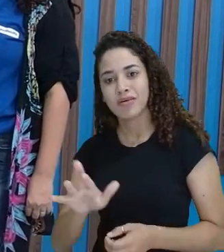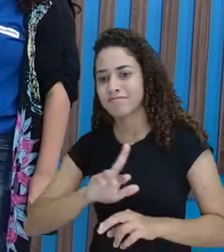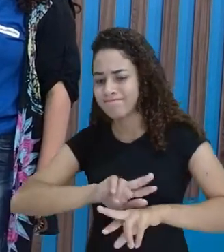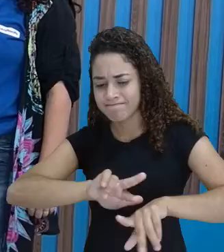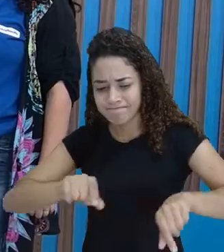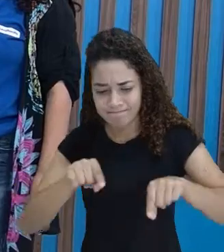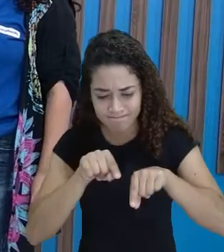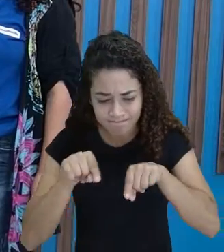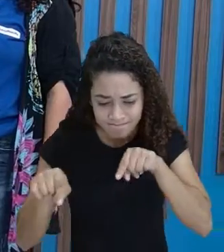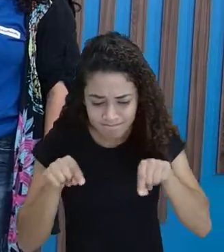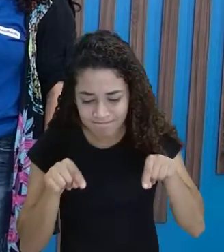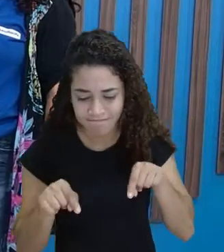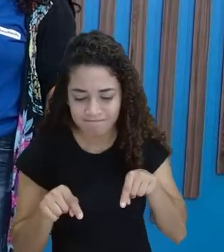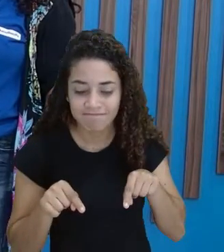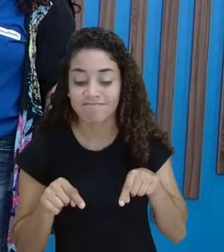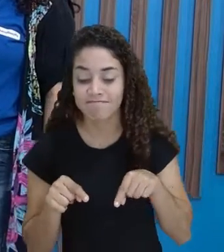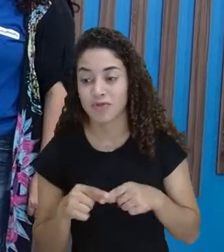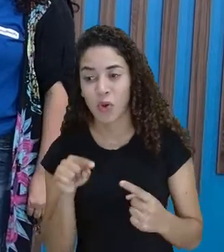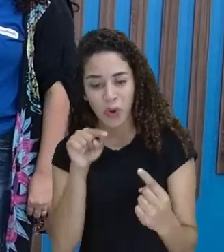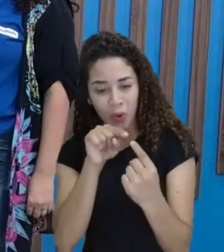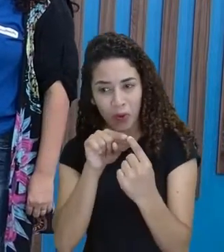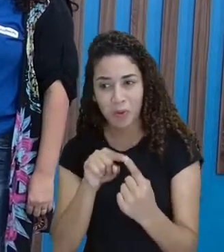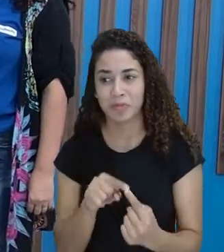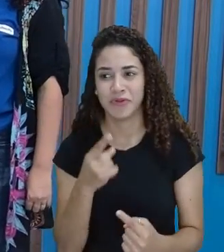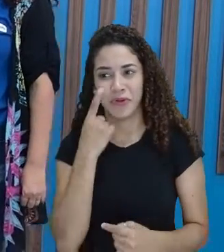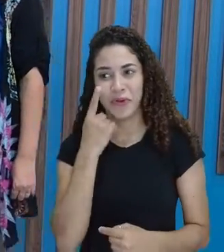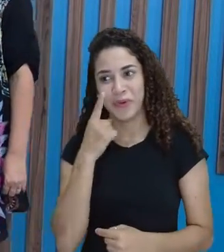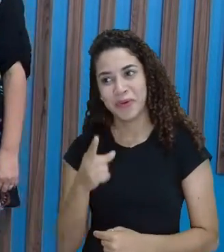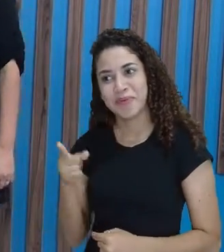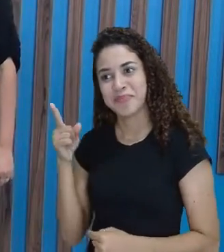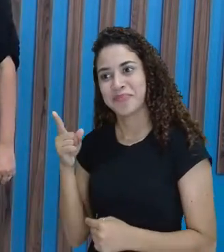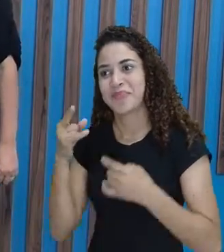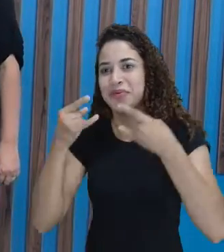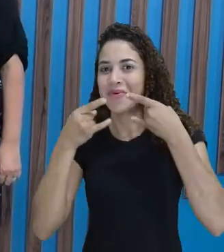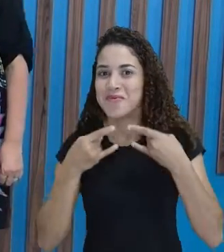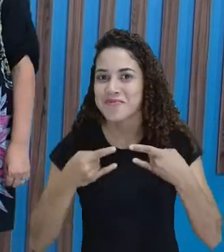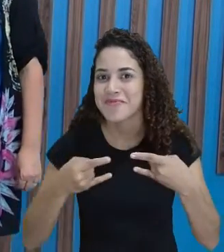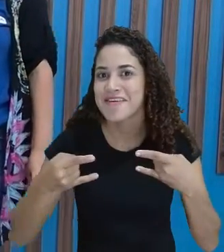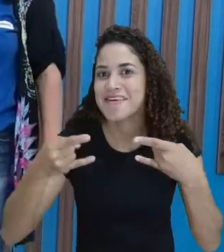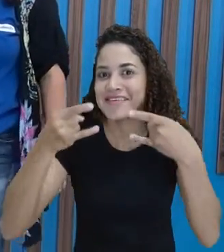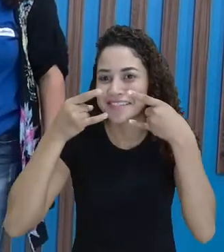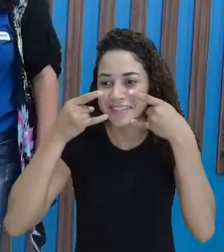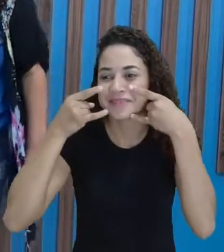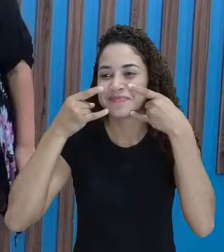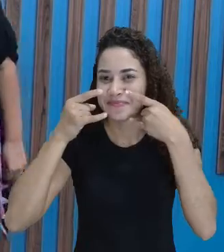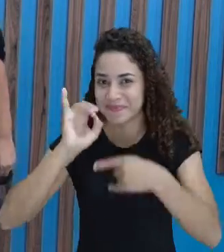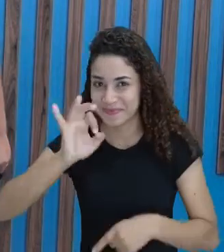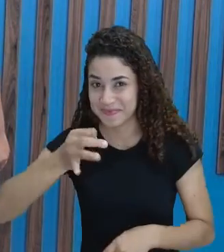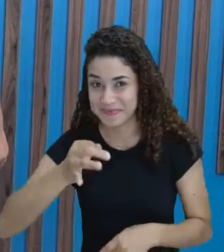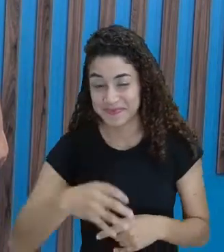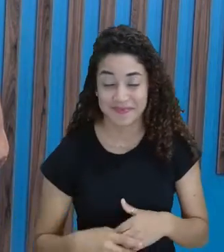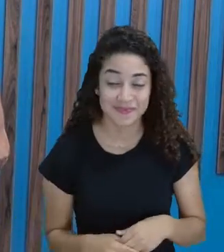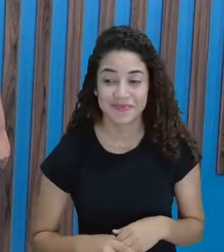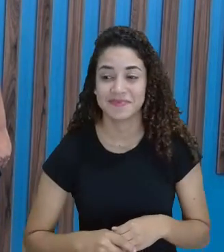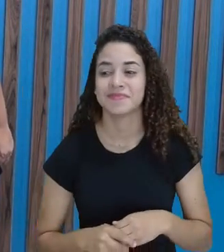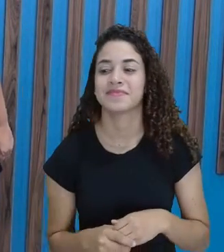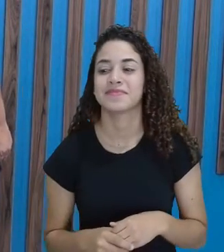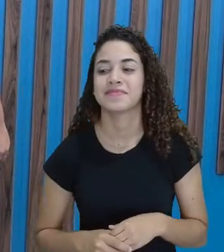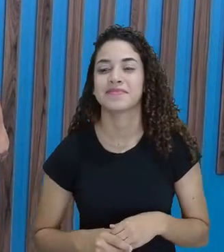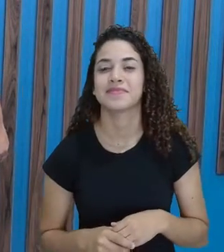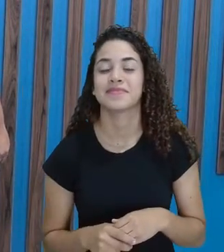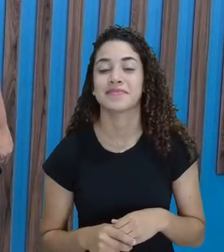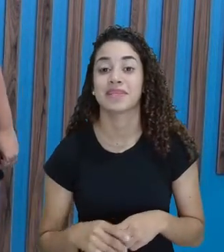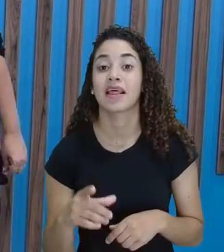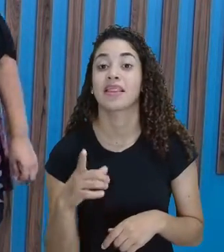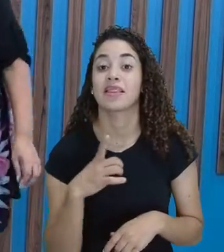tem? Olha aqui. Usando a máscara. Não era isso? Aqui